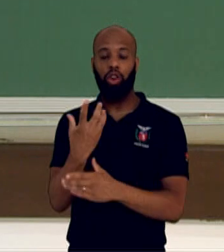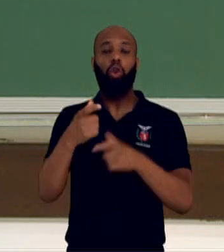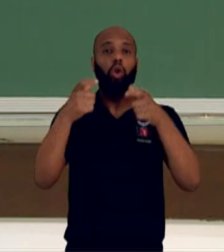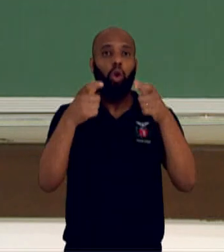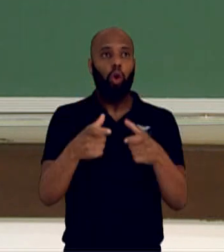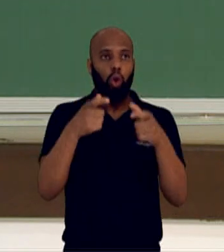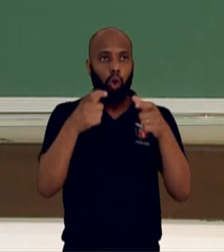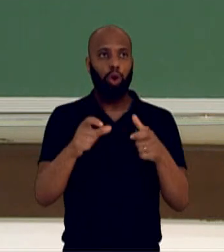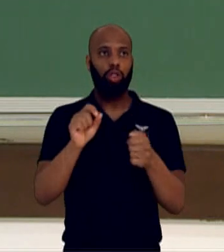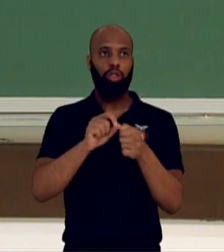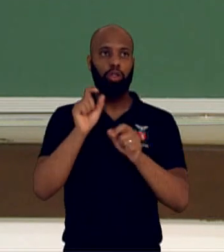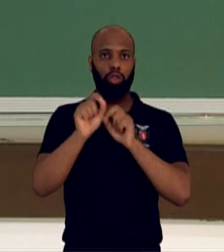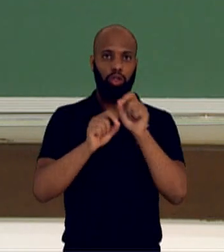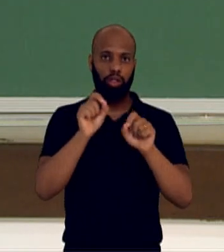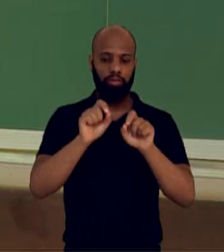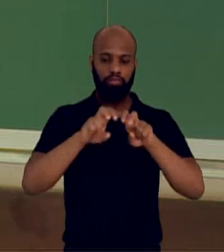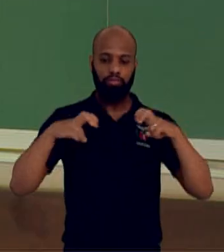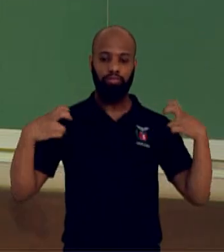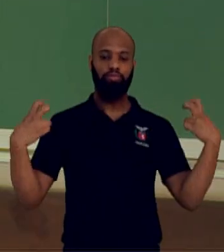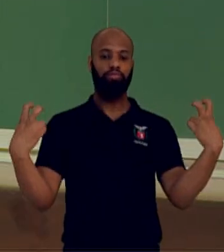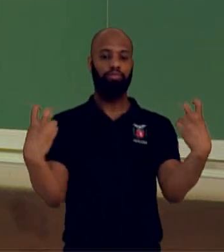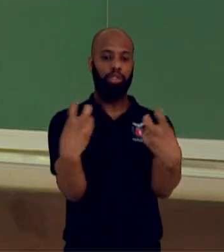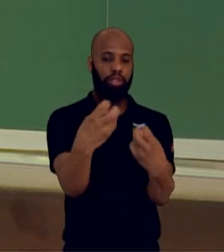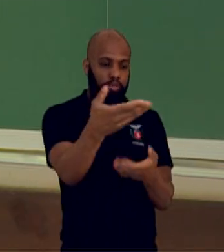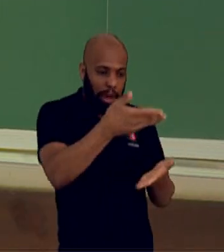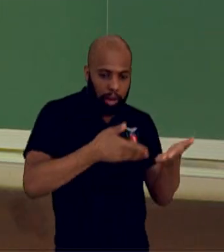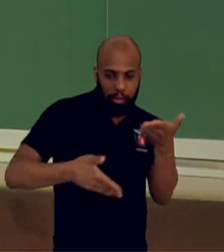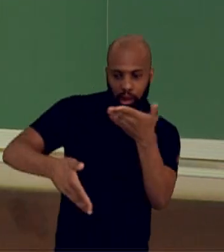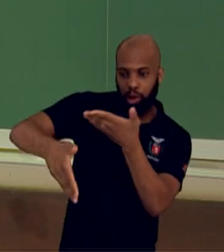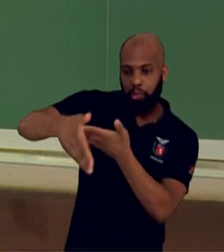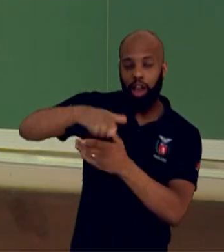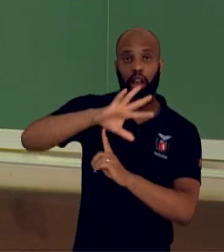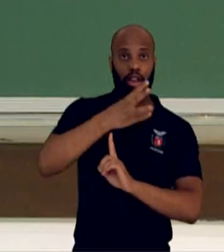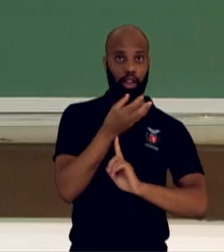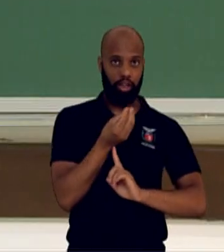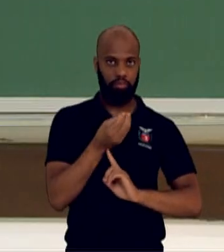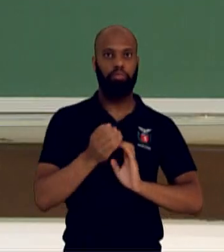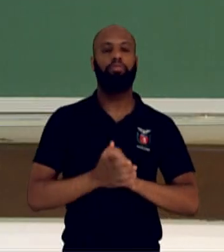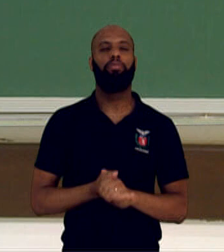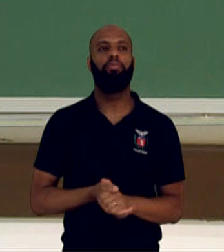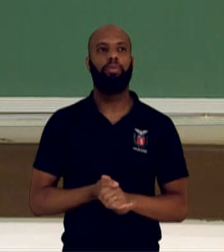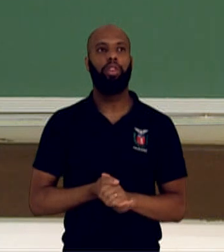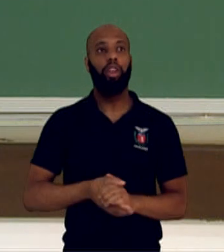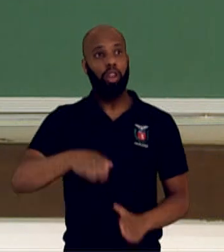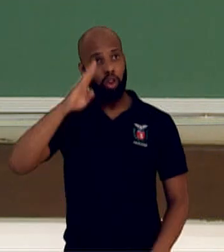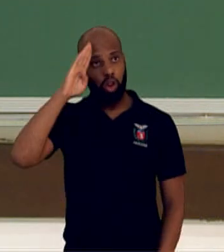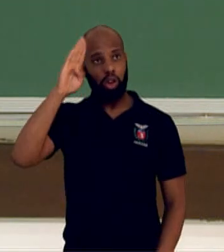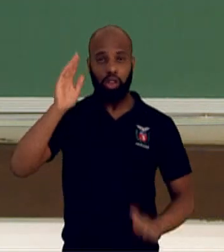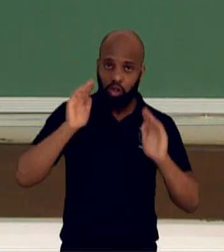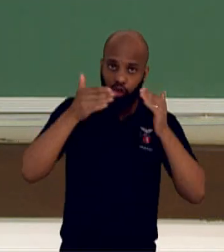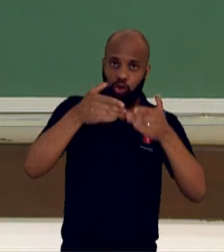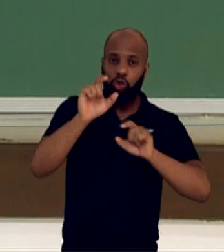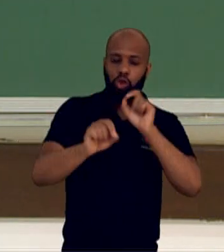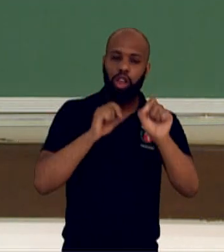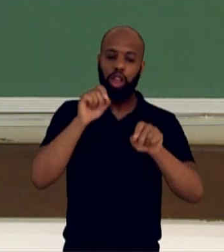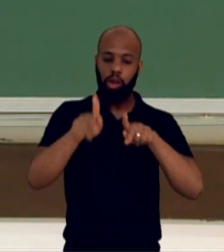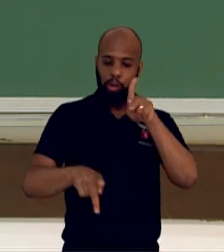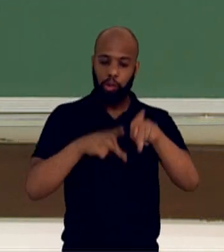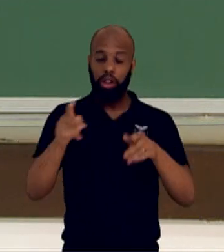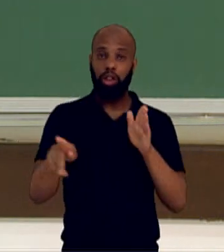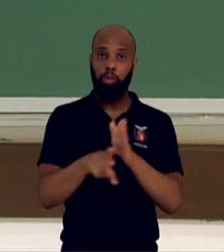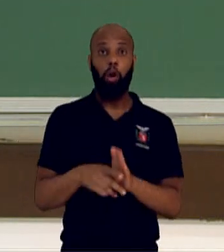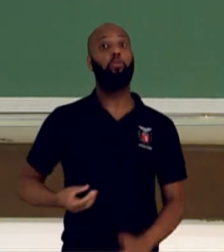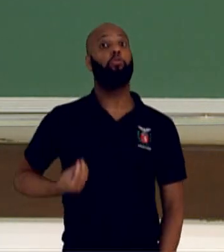local em que ele faz saraus. Olha só. E o principal foco é a população